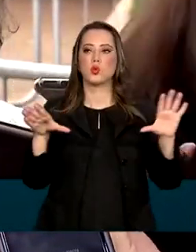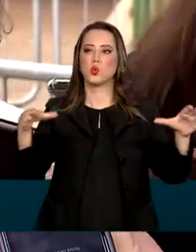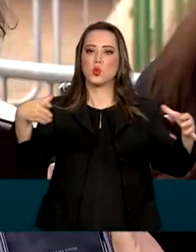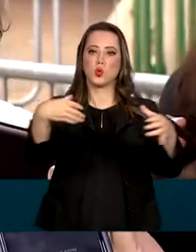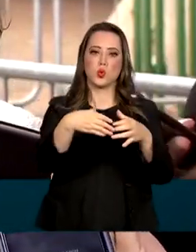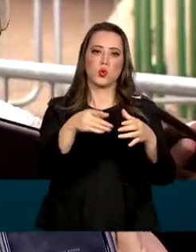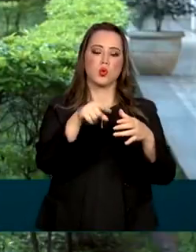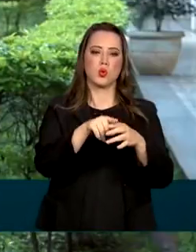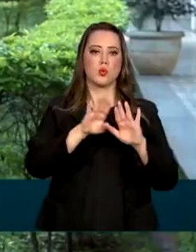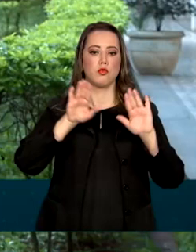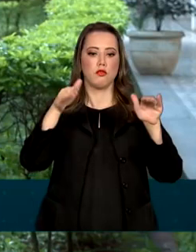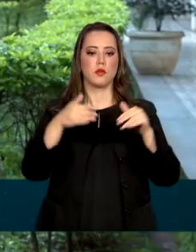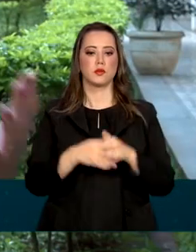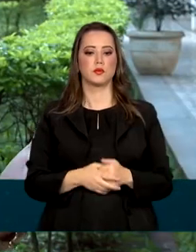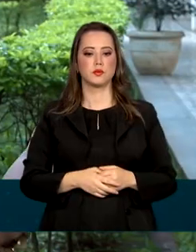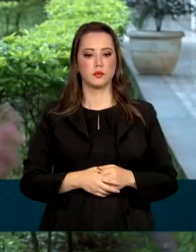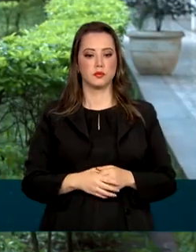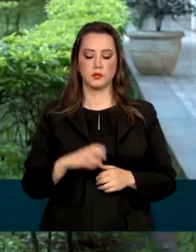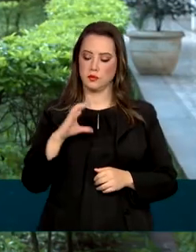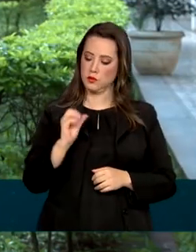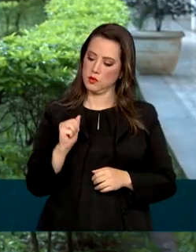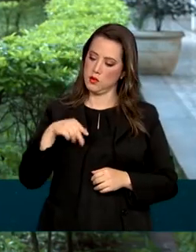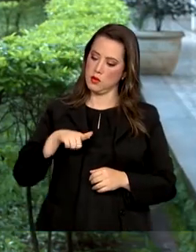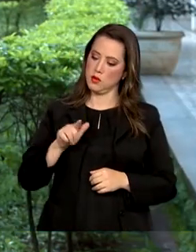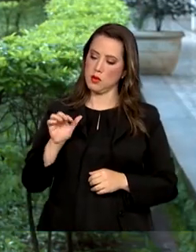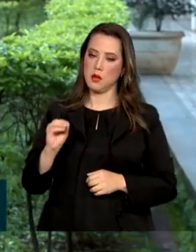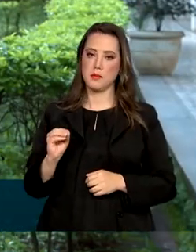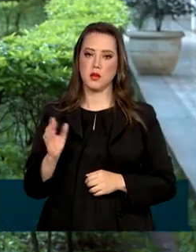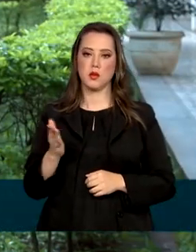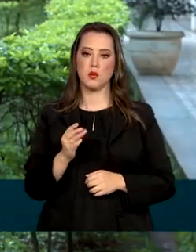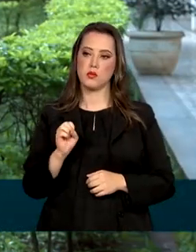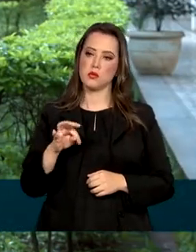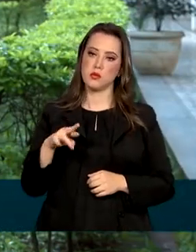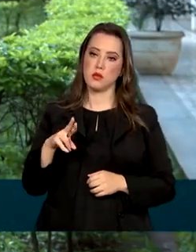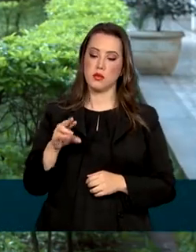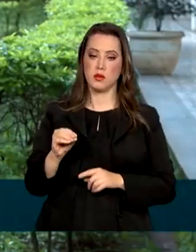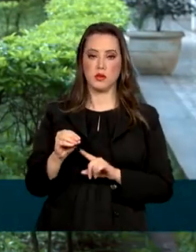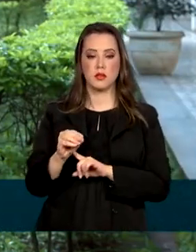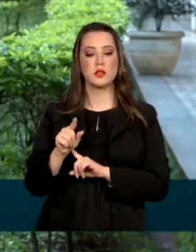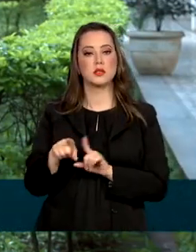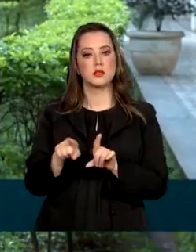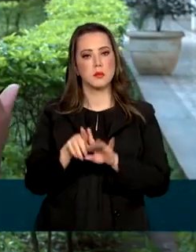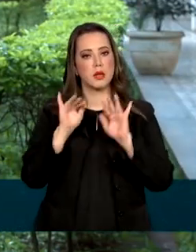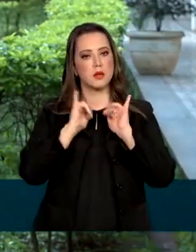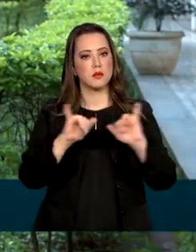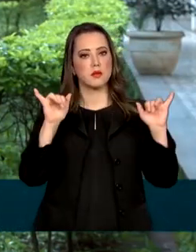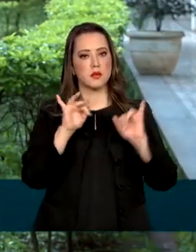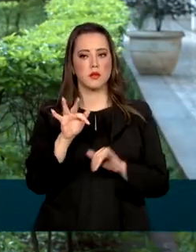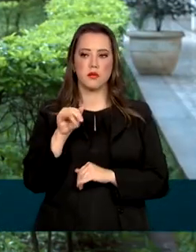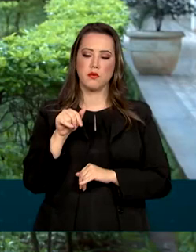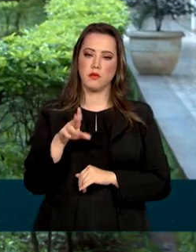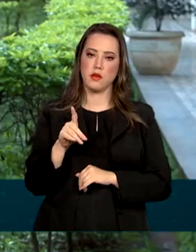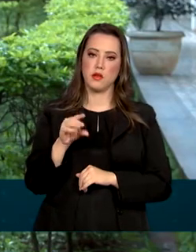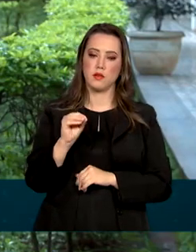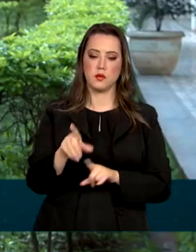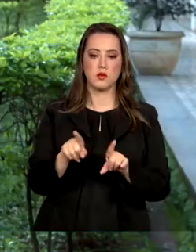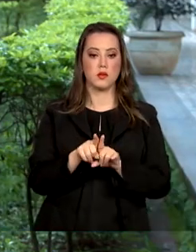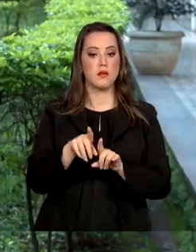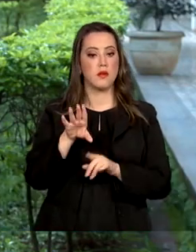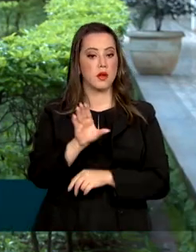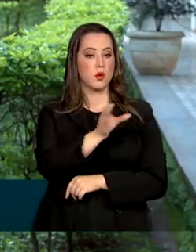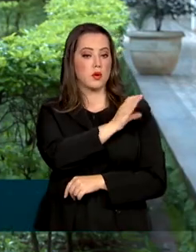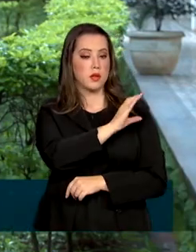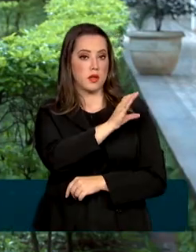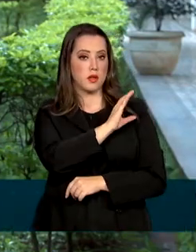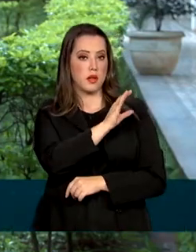áreas em função disso. Camilo Santana também anunciou que Fernanda Pacopaíba vai comandar o Fundo Nacional de